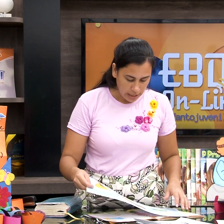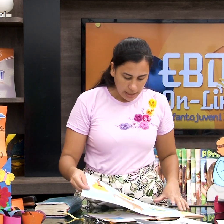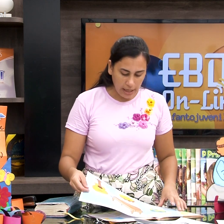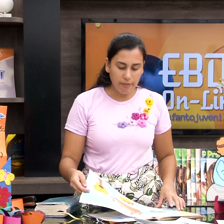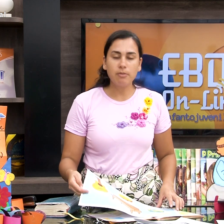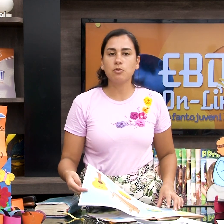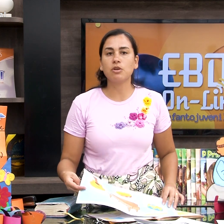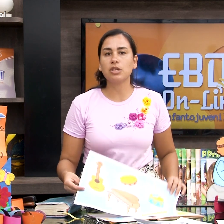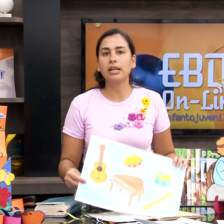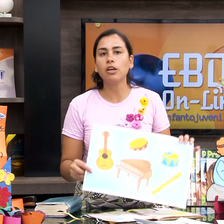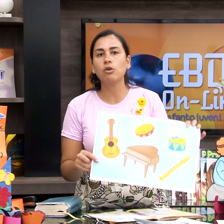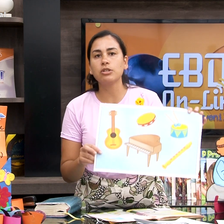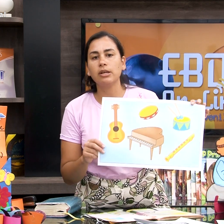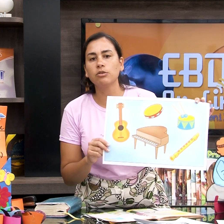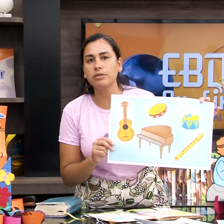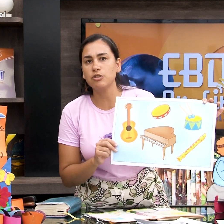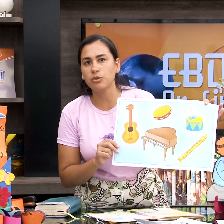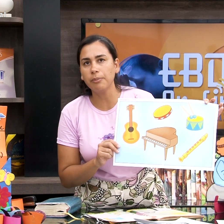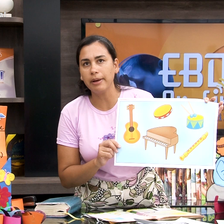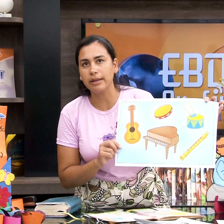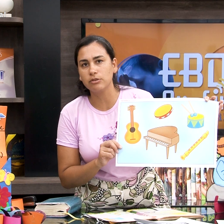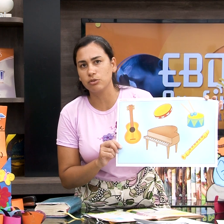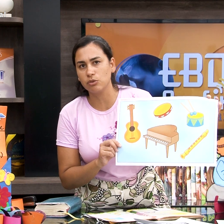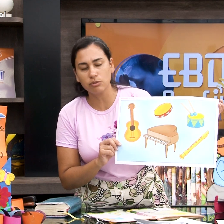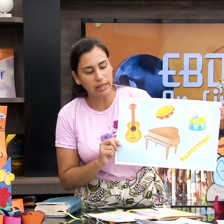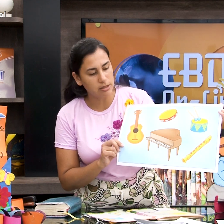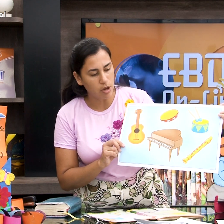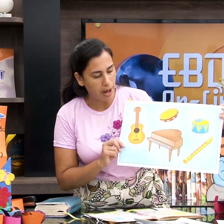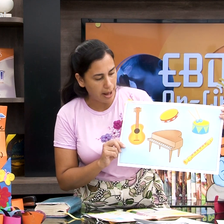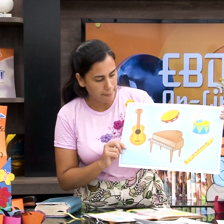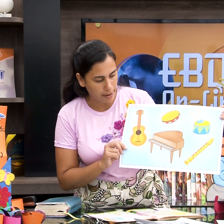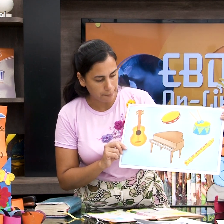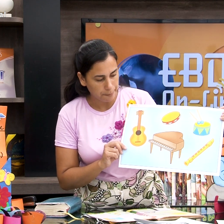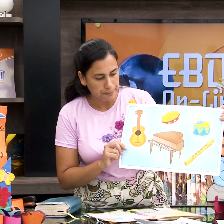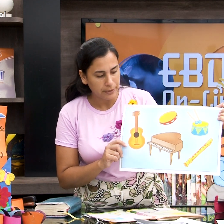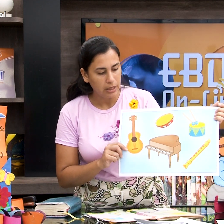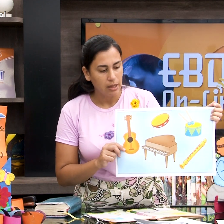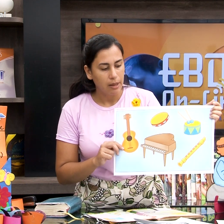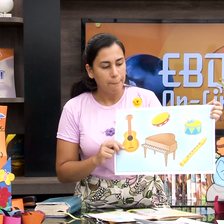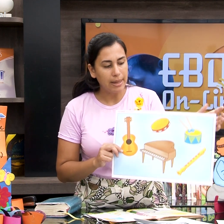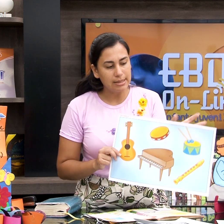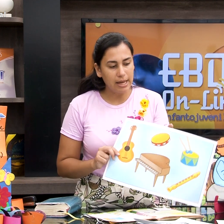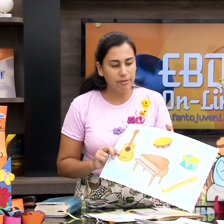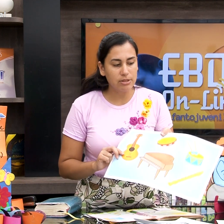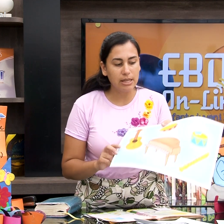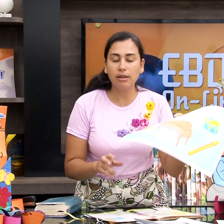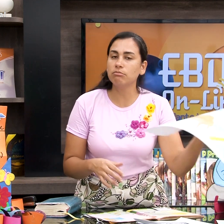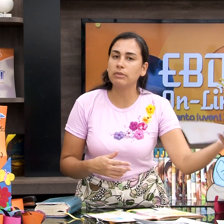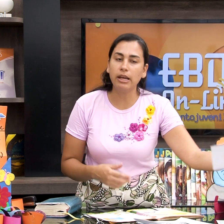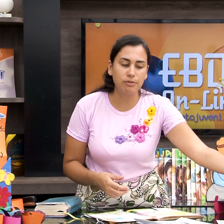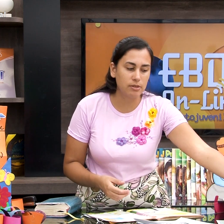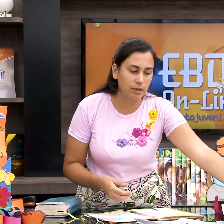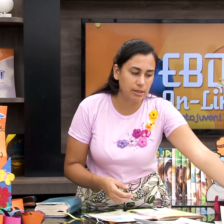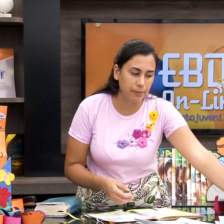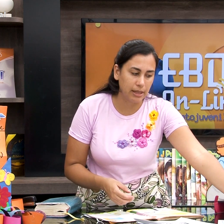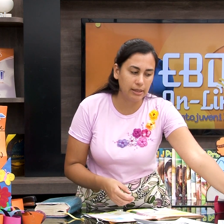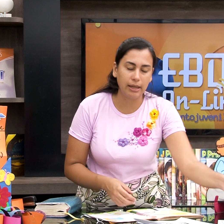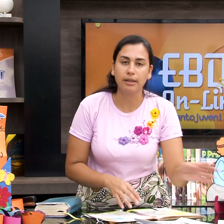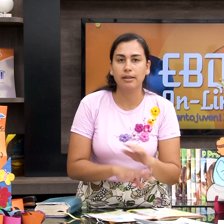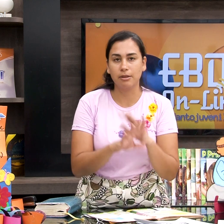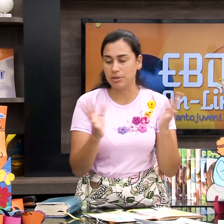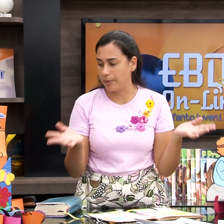Davi. E vamos mostrar que hoje tem outros instrumentos, não tem só harpa. Mas aí você não tem o visual